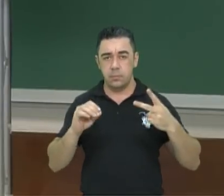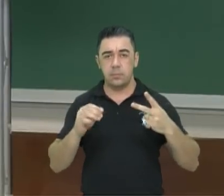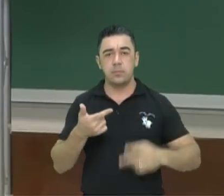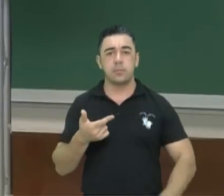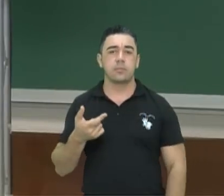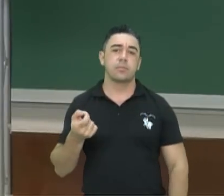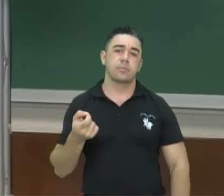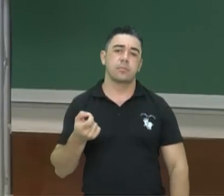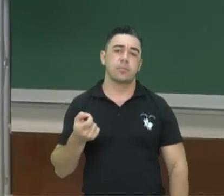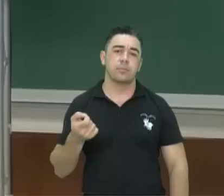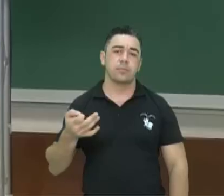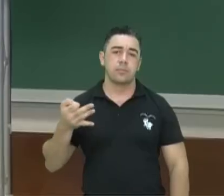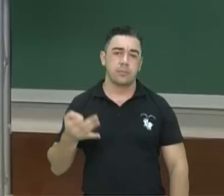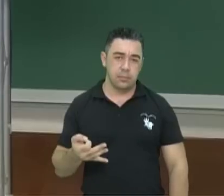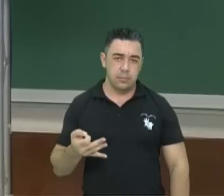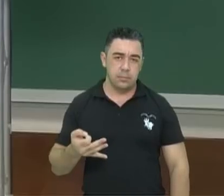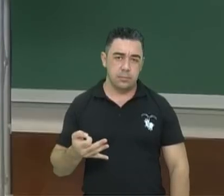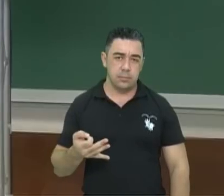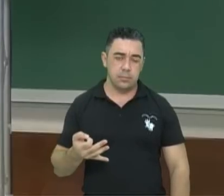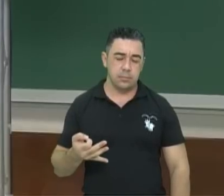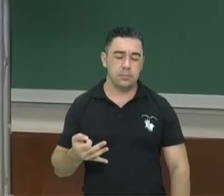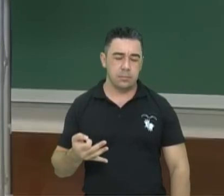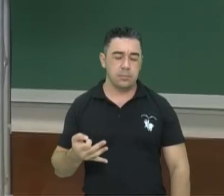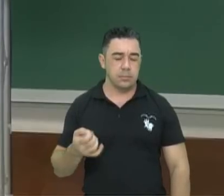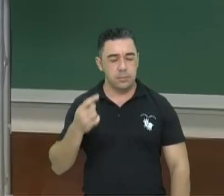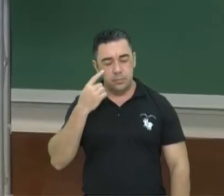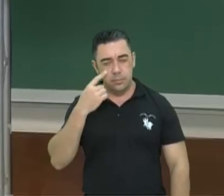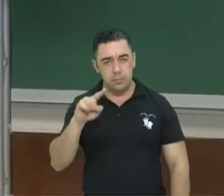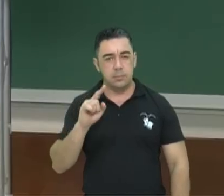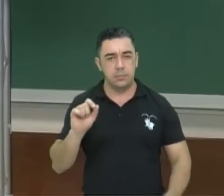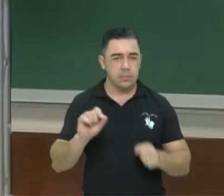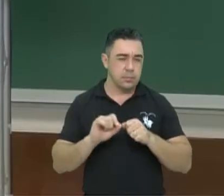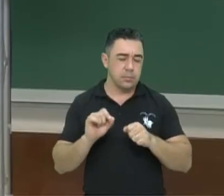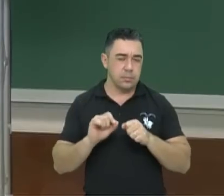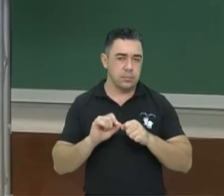10, 20, tá bom? Então, só para que a gente